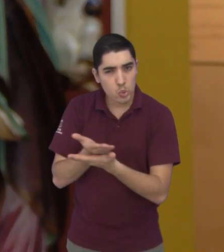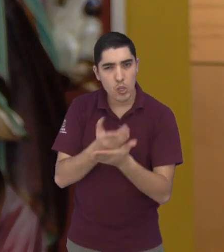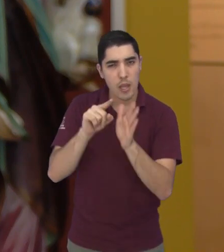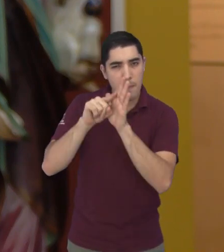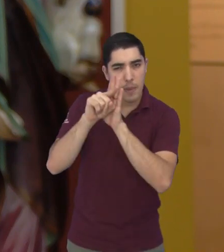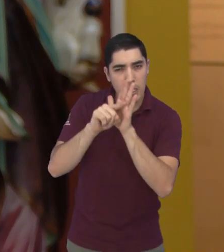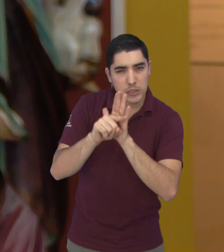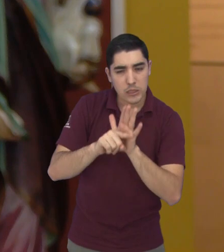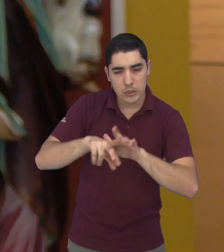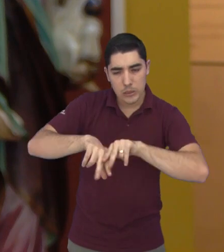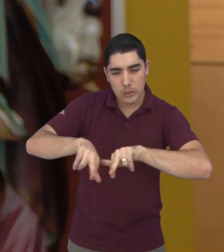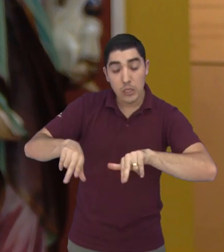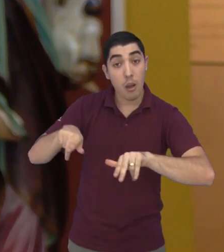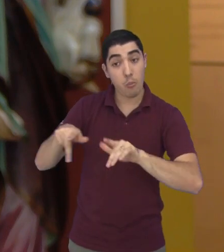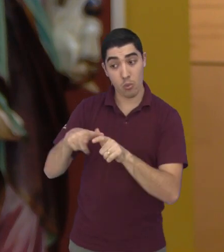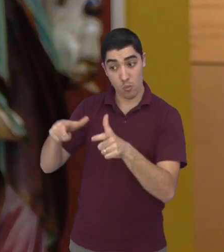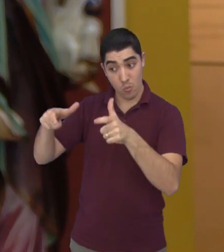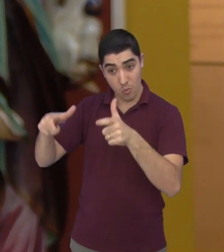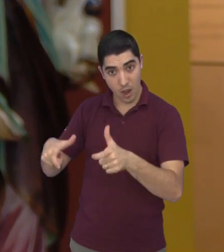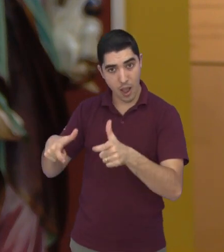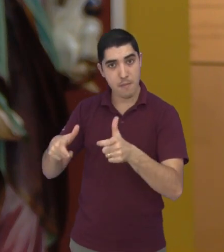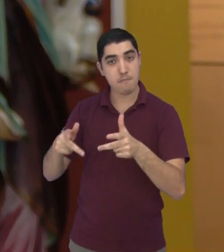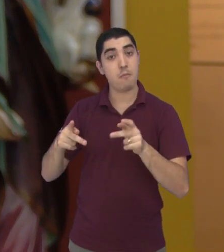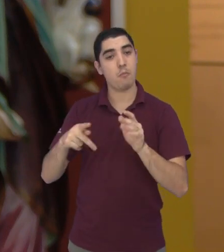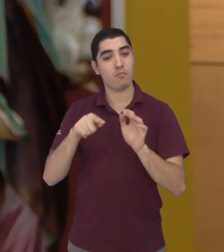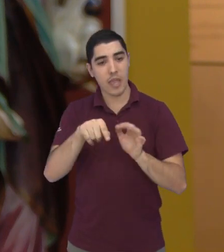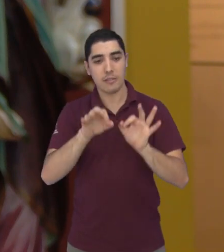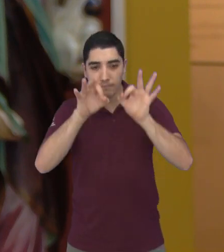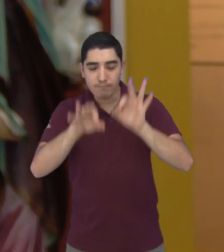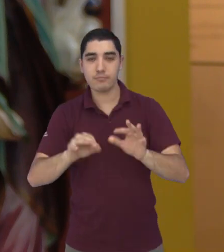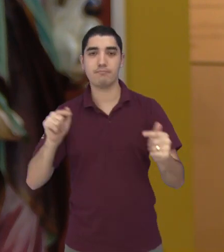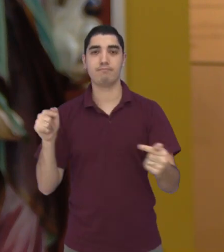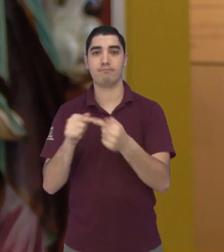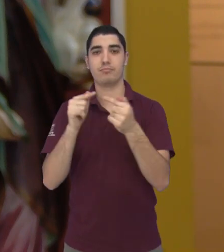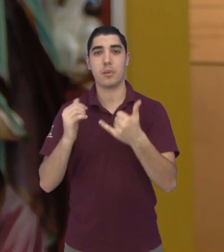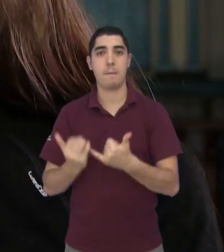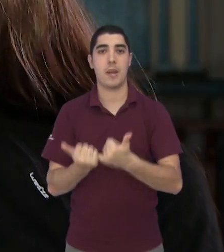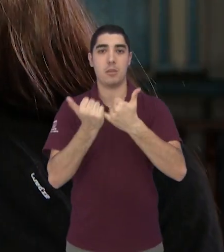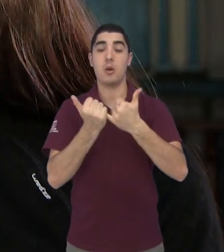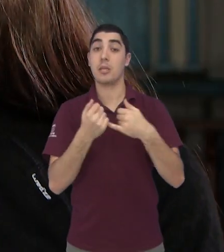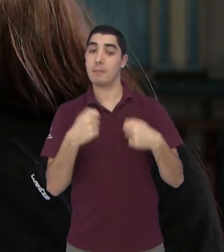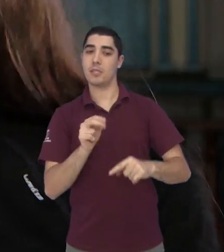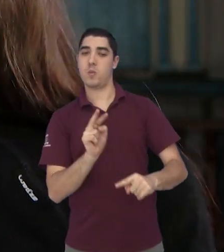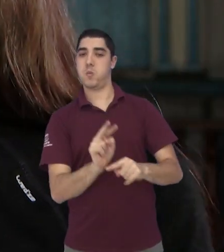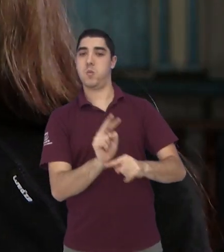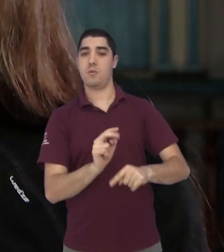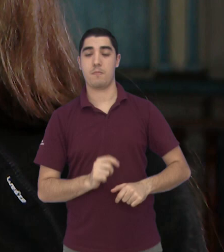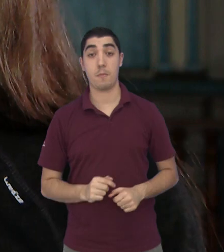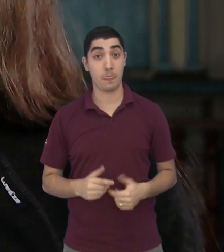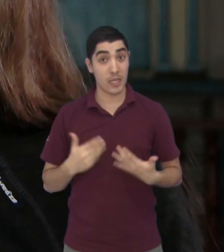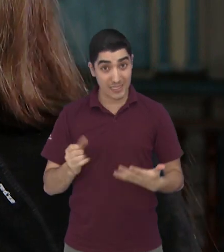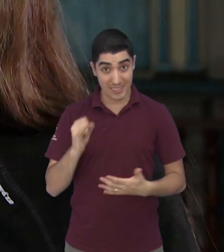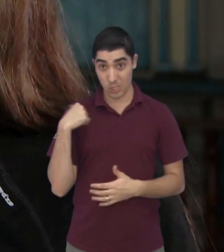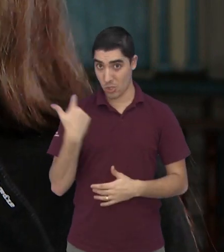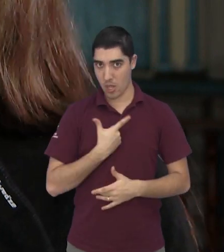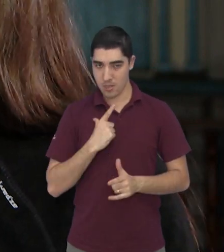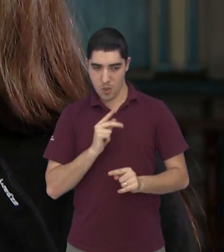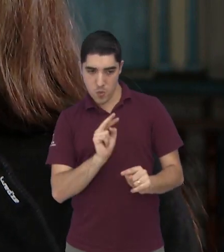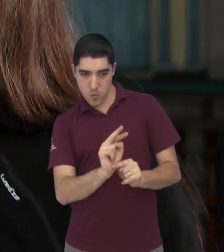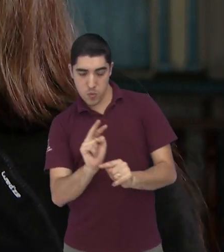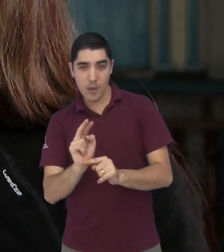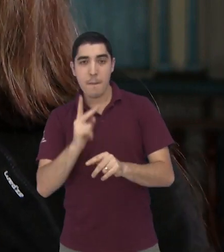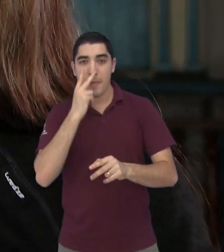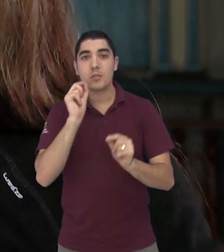que se torne um prédio realmente um patrimônio, né, preservado. Então, quando a gente preserva, a gente está